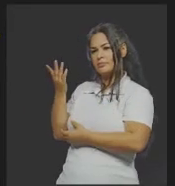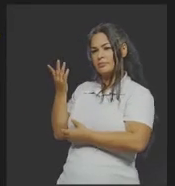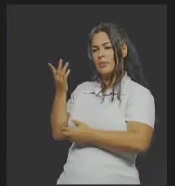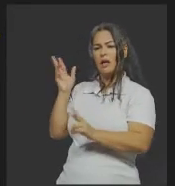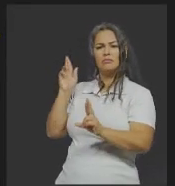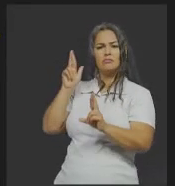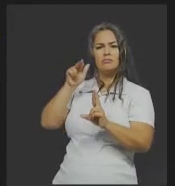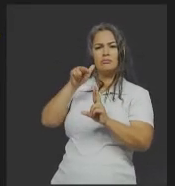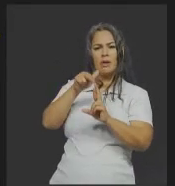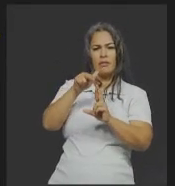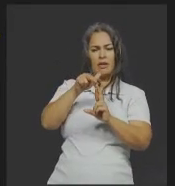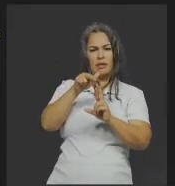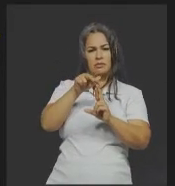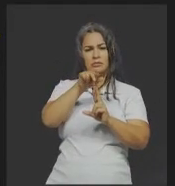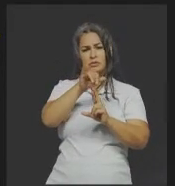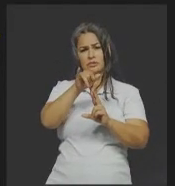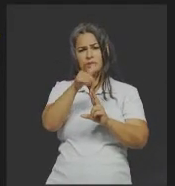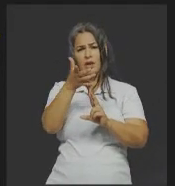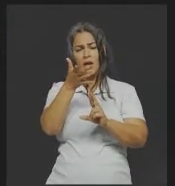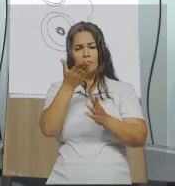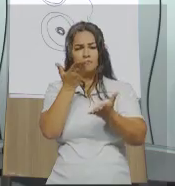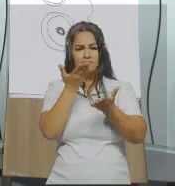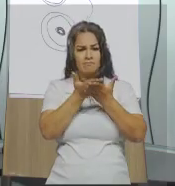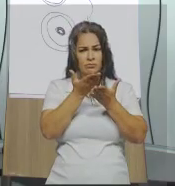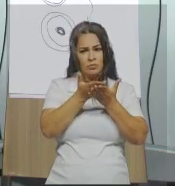queira acessar lá e saber mais sobre o assunto.